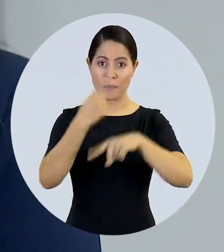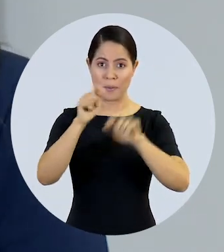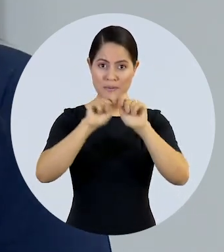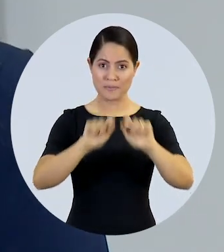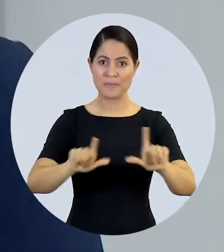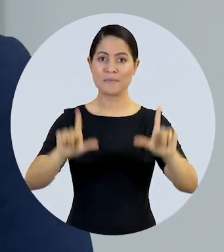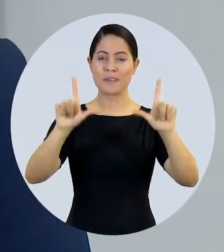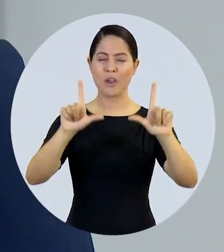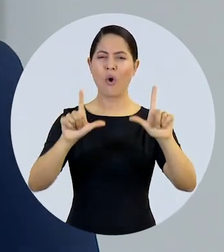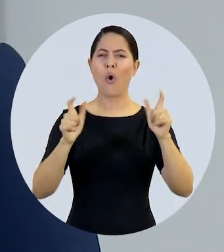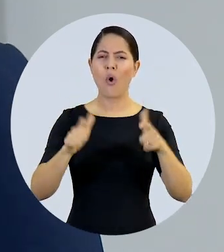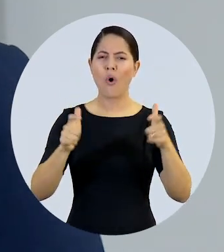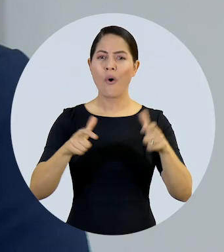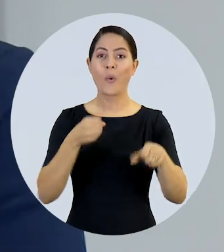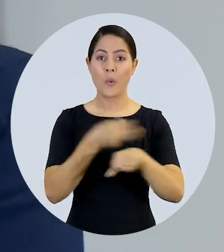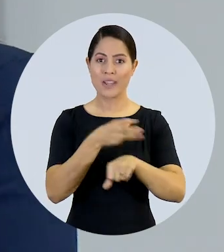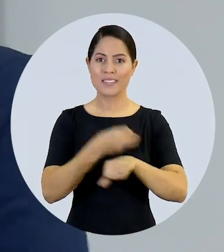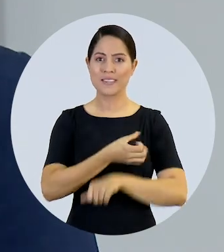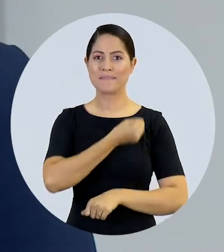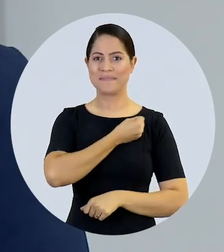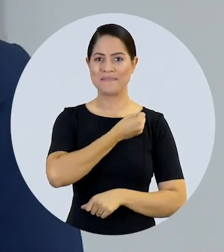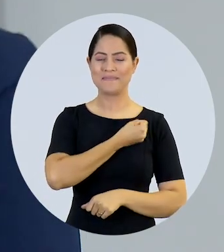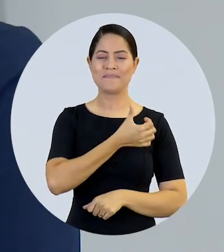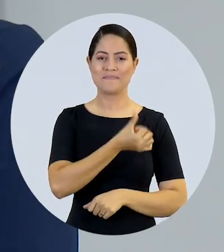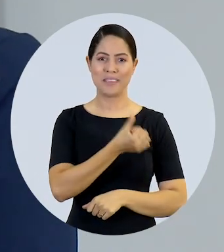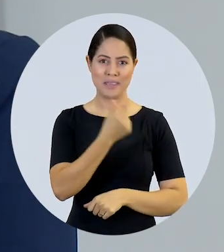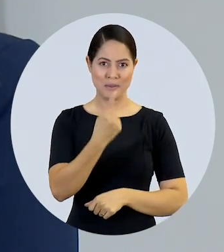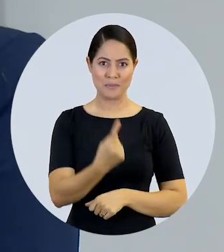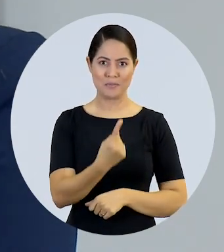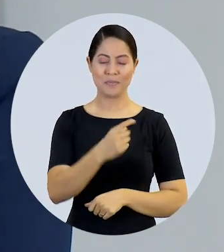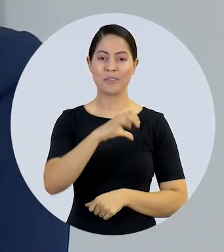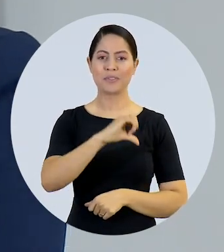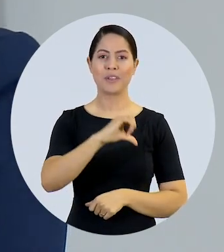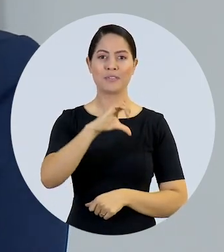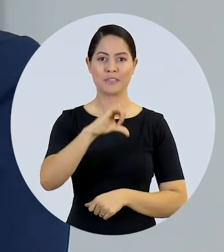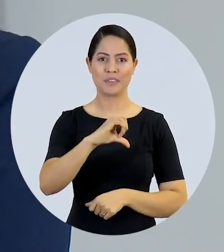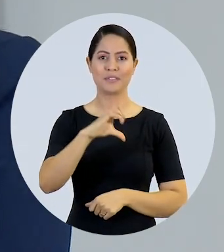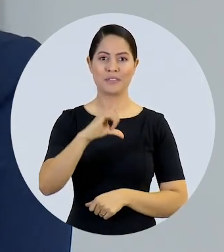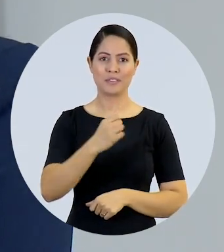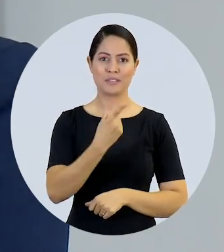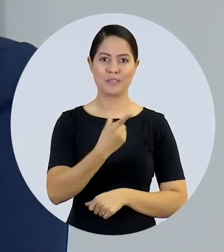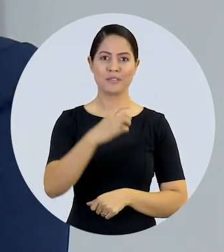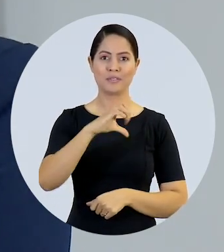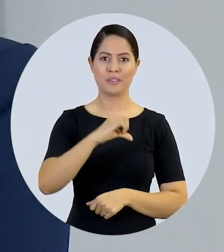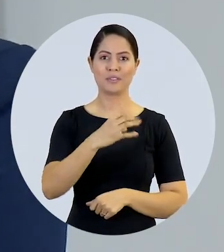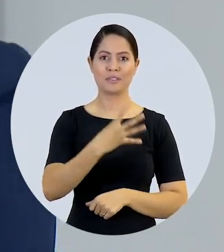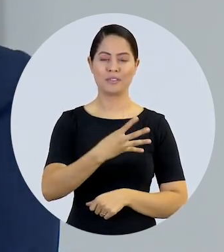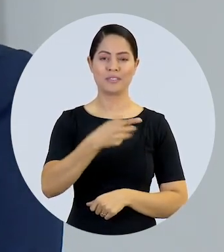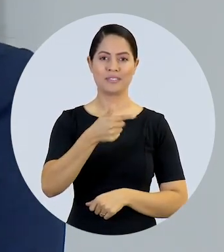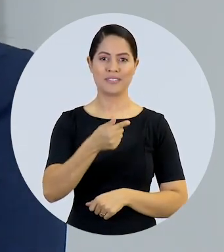sugerir uma pauta para o próximo programa pelo WhatsApp. DDD 61, telefone